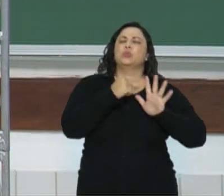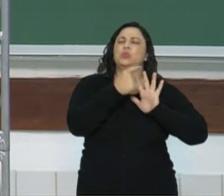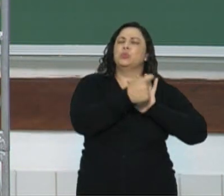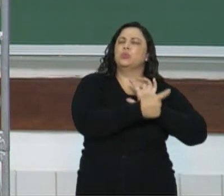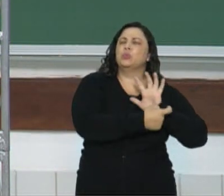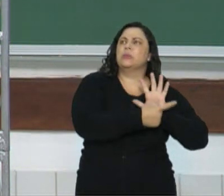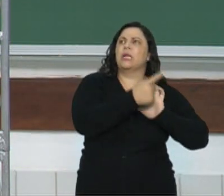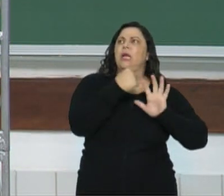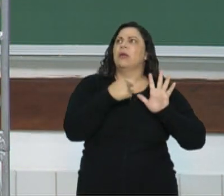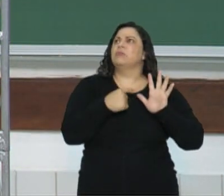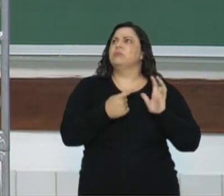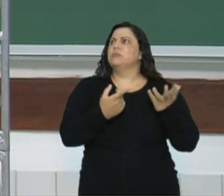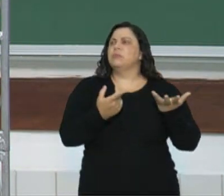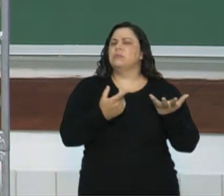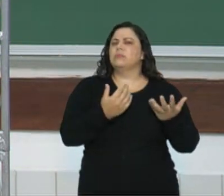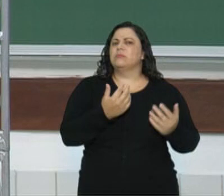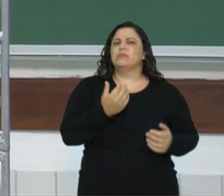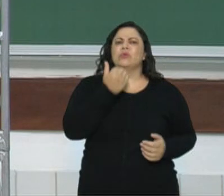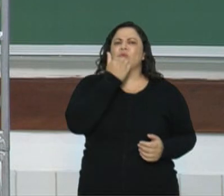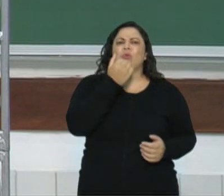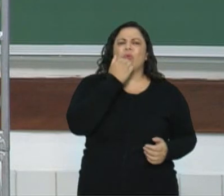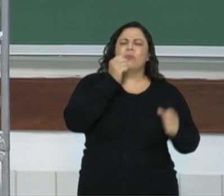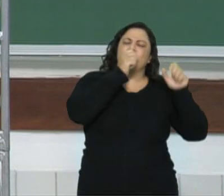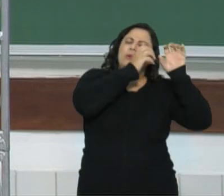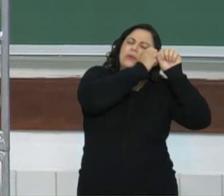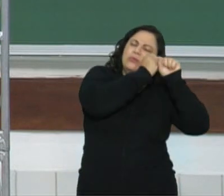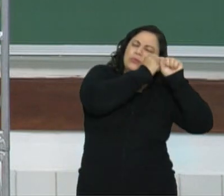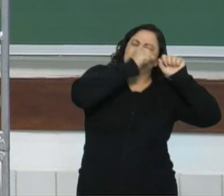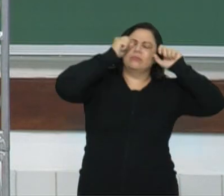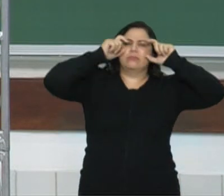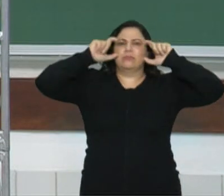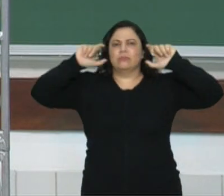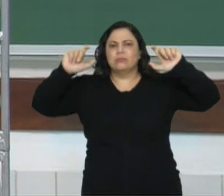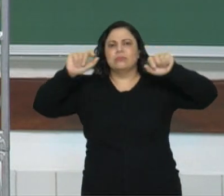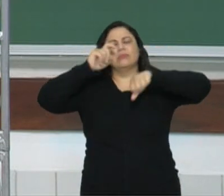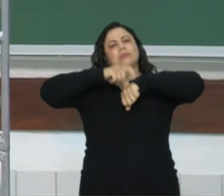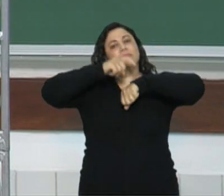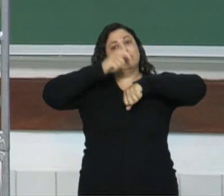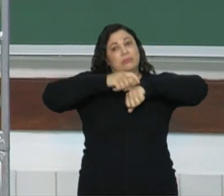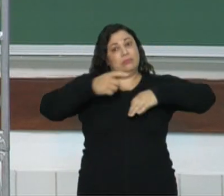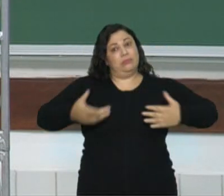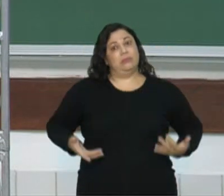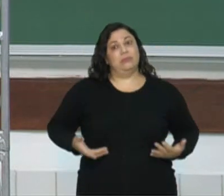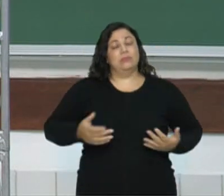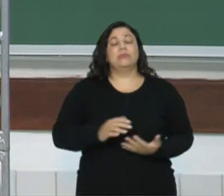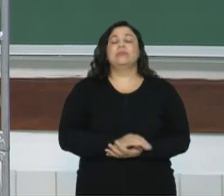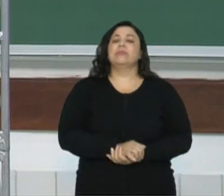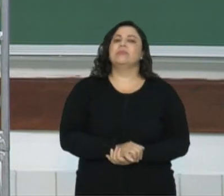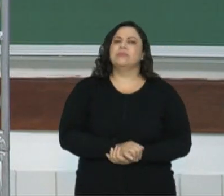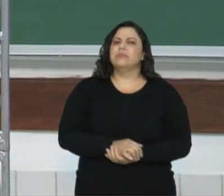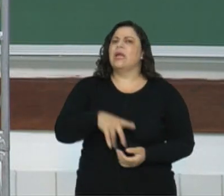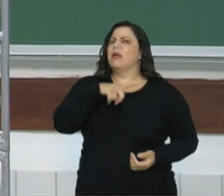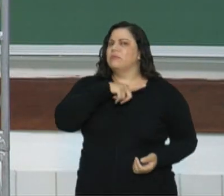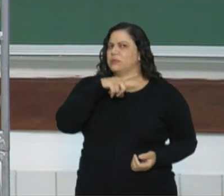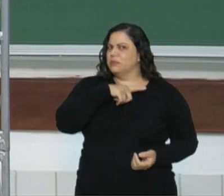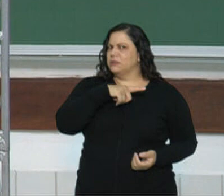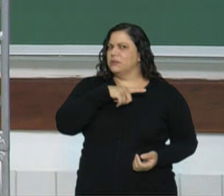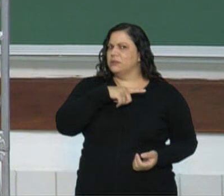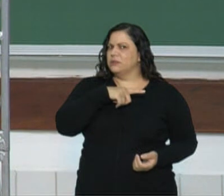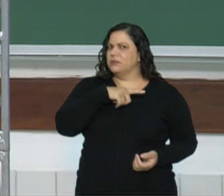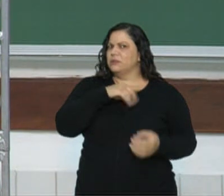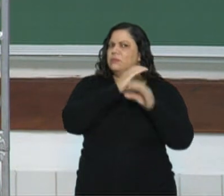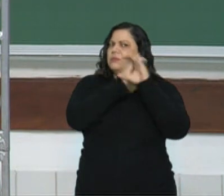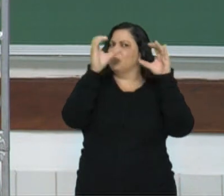estou acordado ou se eu estou dormindo, se eu estou tendo um sonho nesse momento. Tem uma coisa que eu acho que dá para